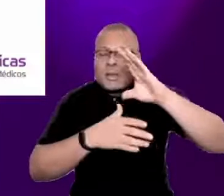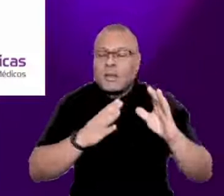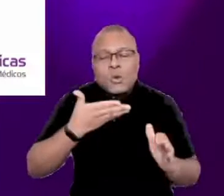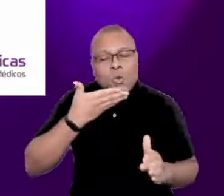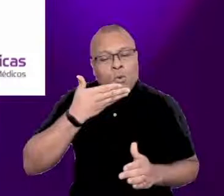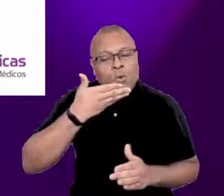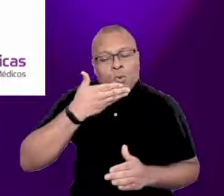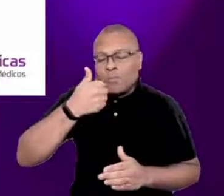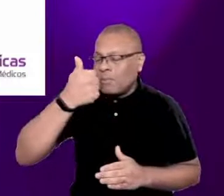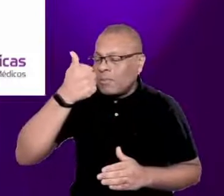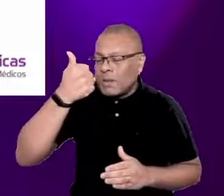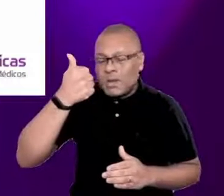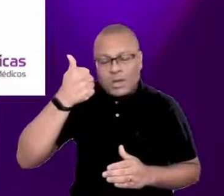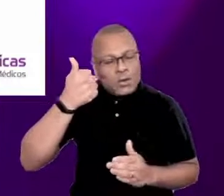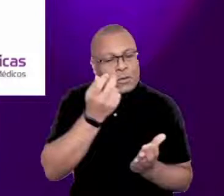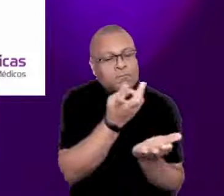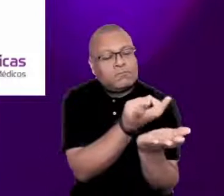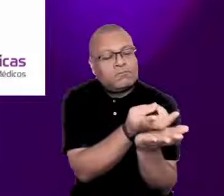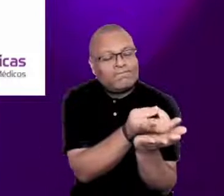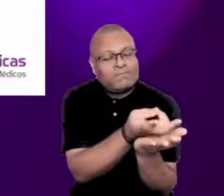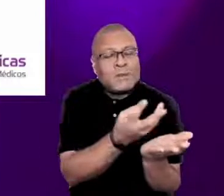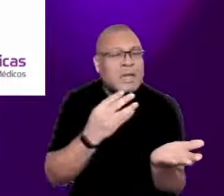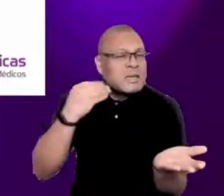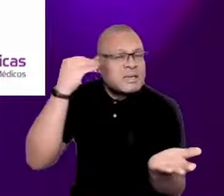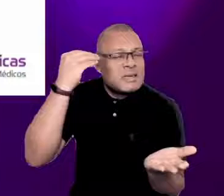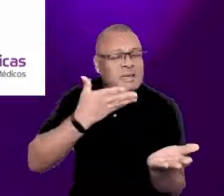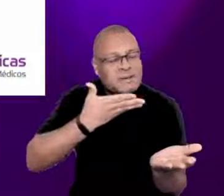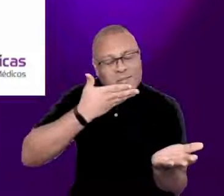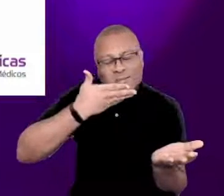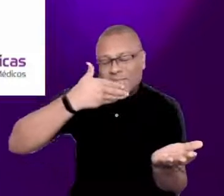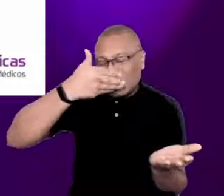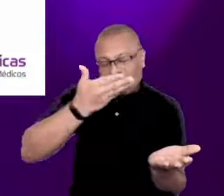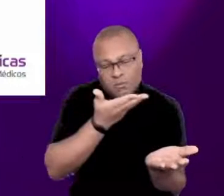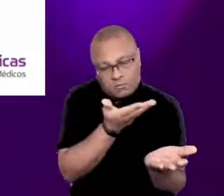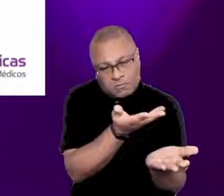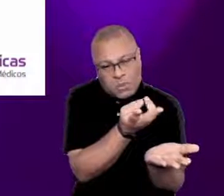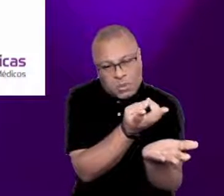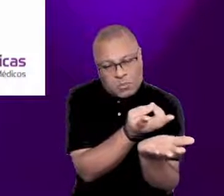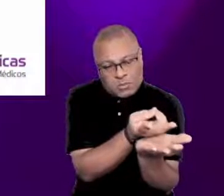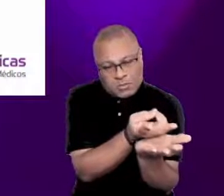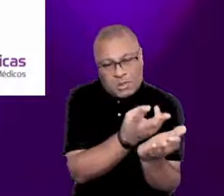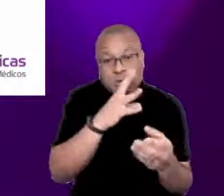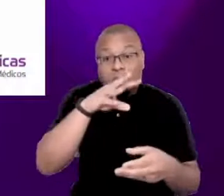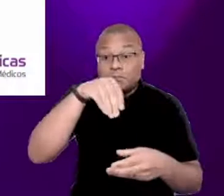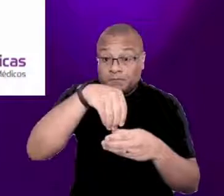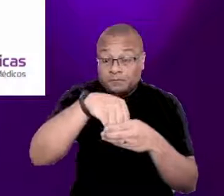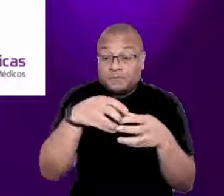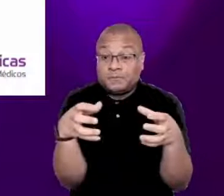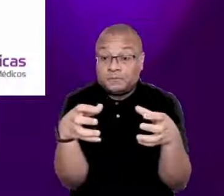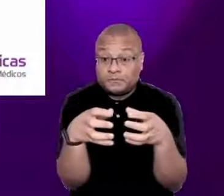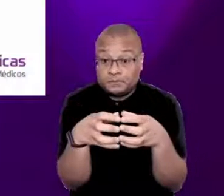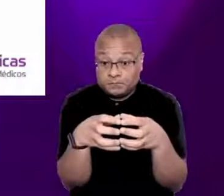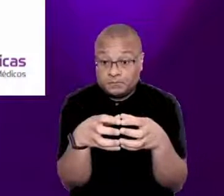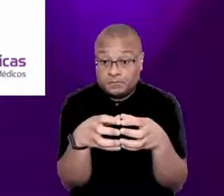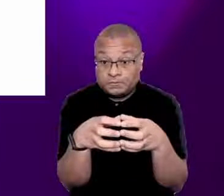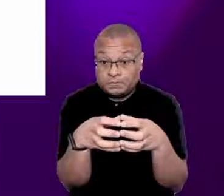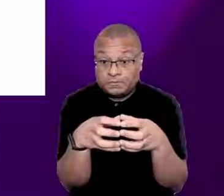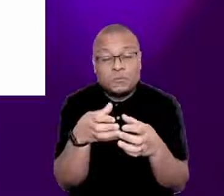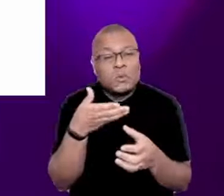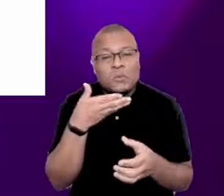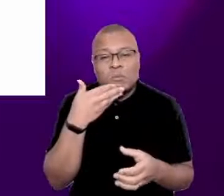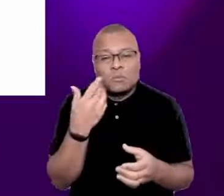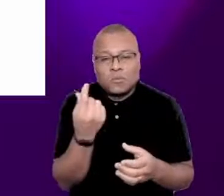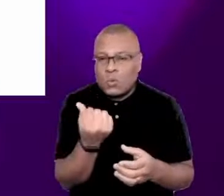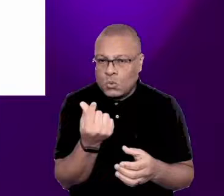melhor desfecho clínico e a melhor experiência para os pacientes dentro do melhor